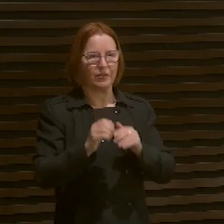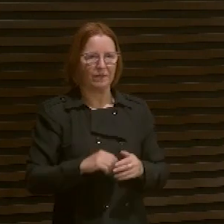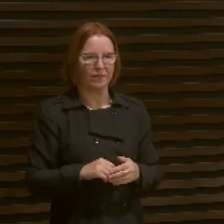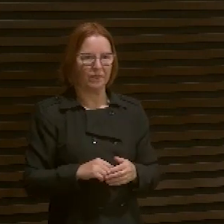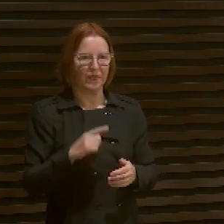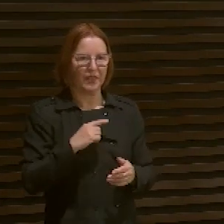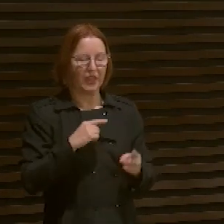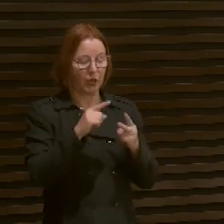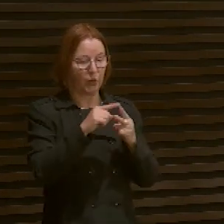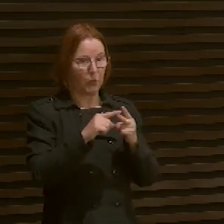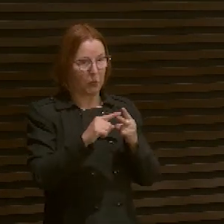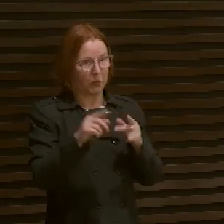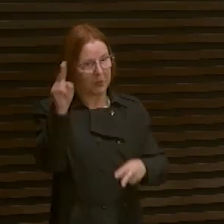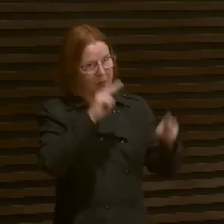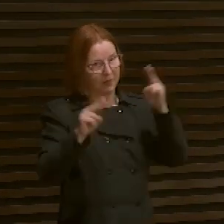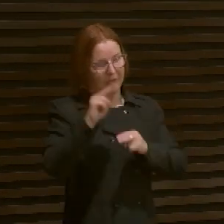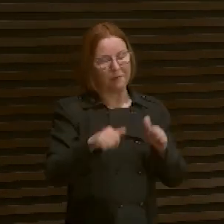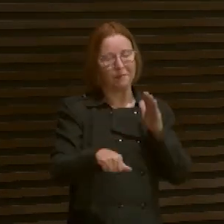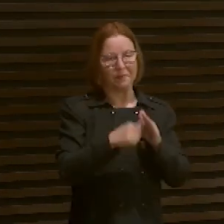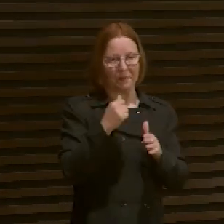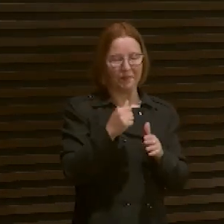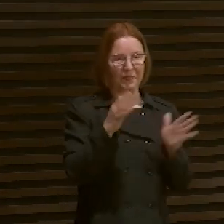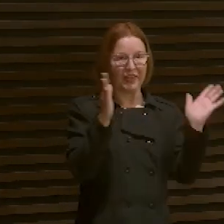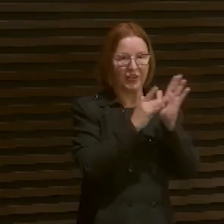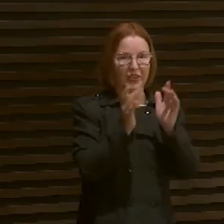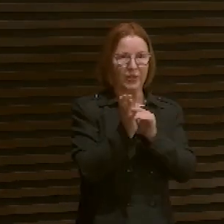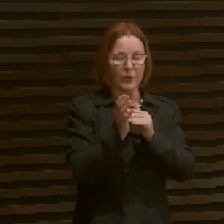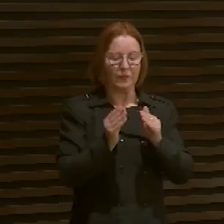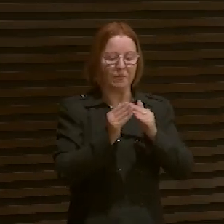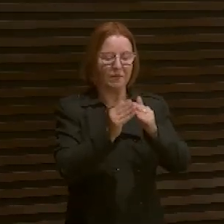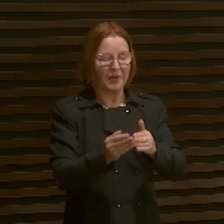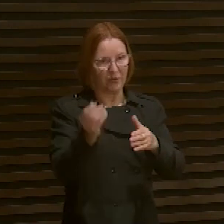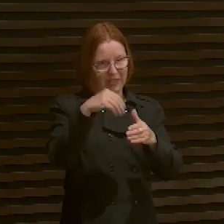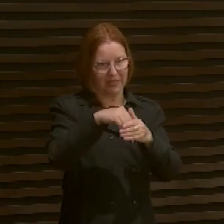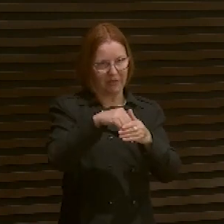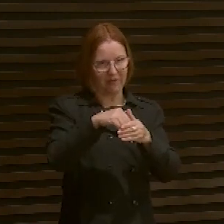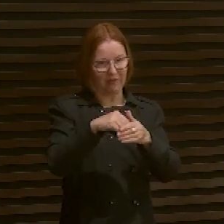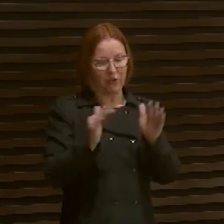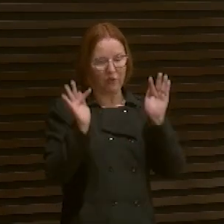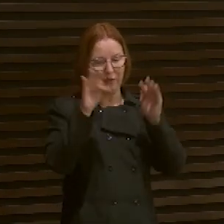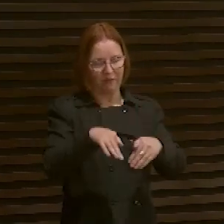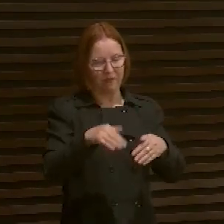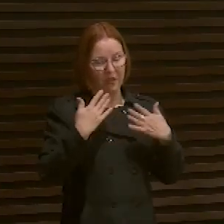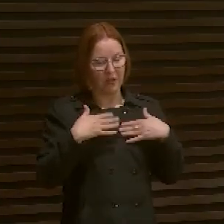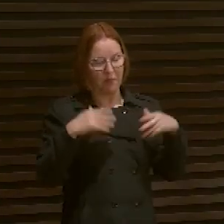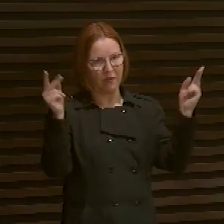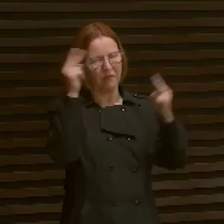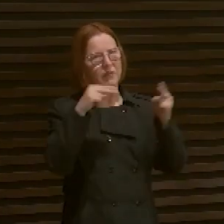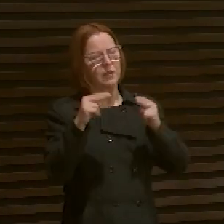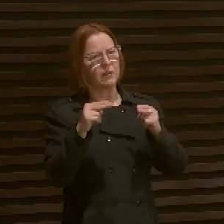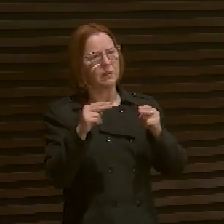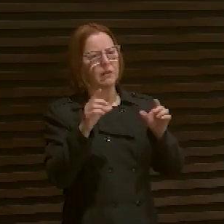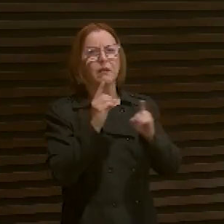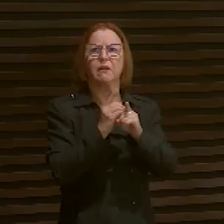duas tempestades, né? Já falei. Na primeira tempestade, que Jesus estava lá no barco, no final que ele acalmou o vento, eles disseram assim: quem é